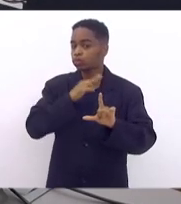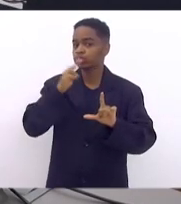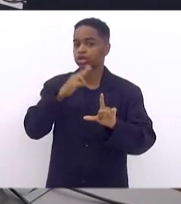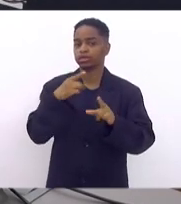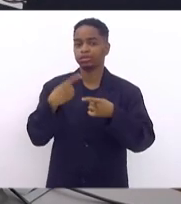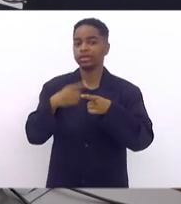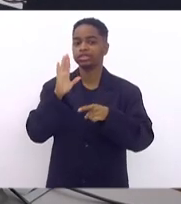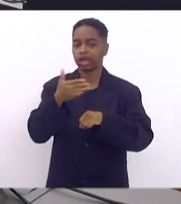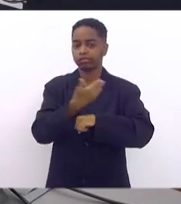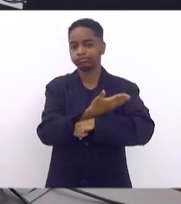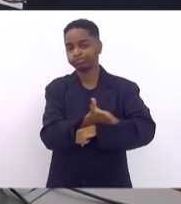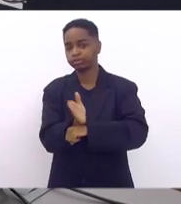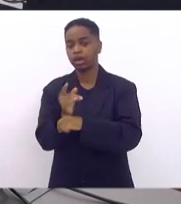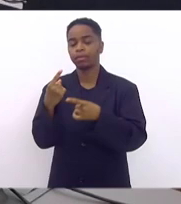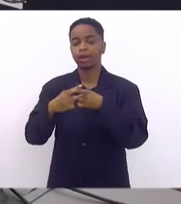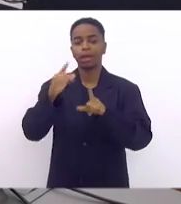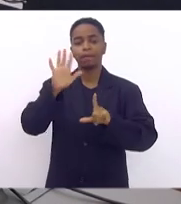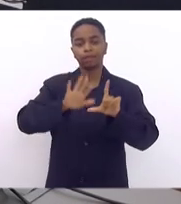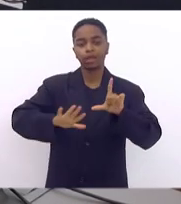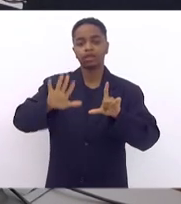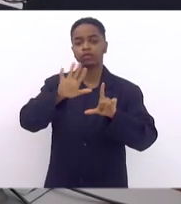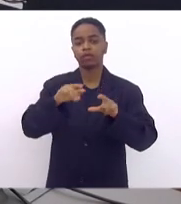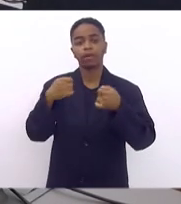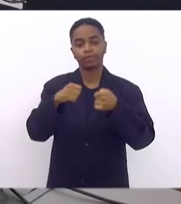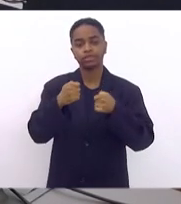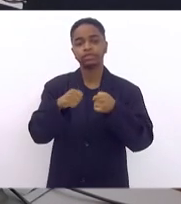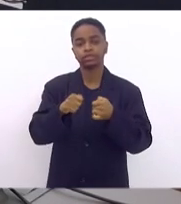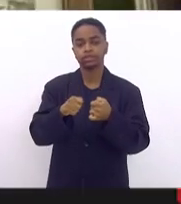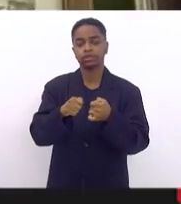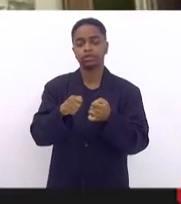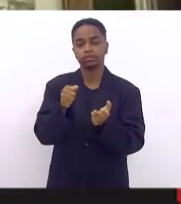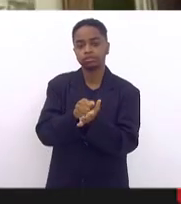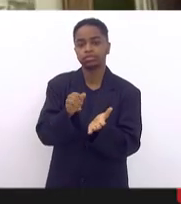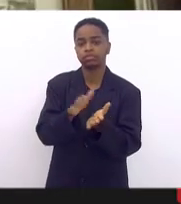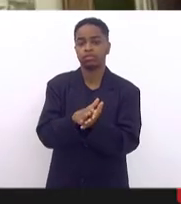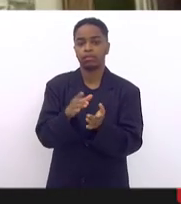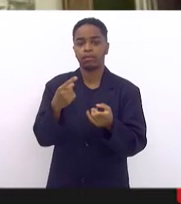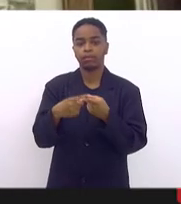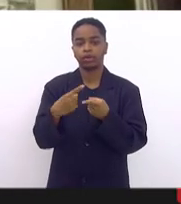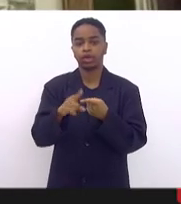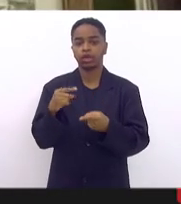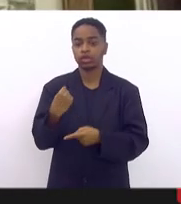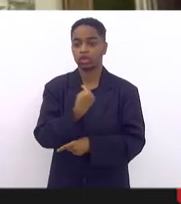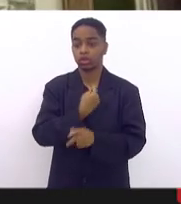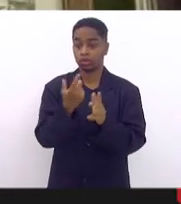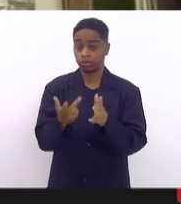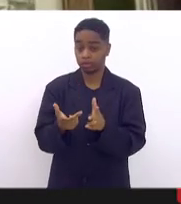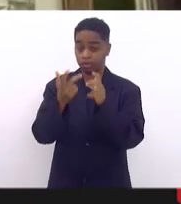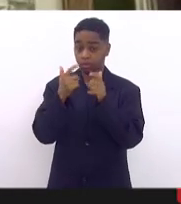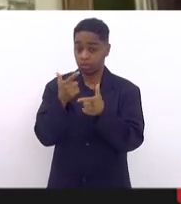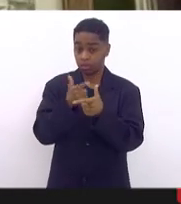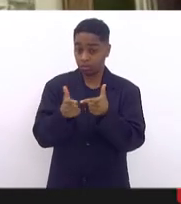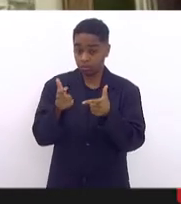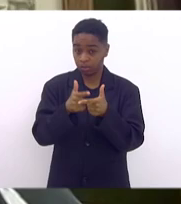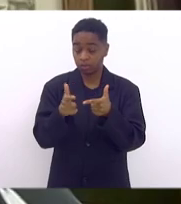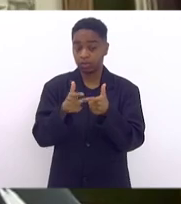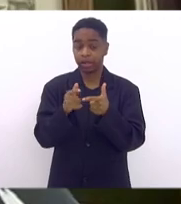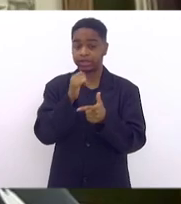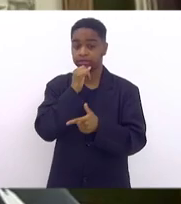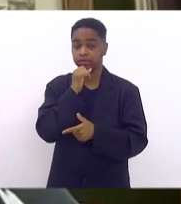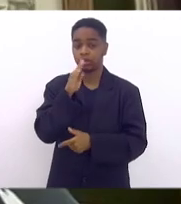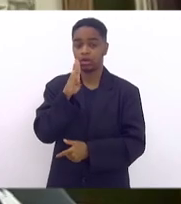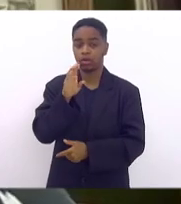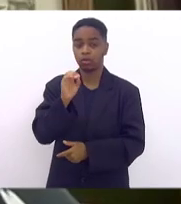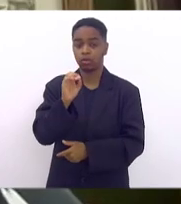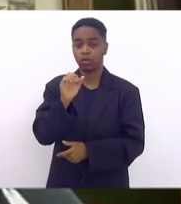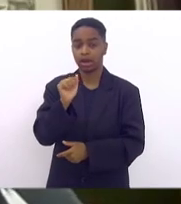tempo. As plataformas, elas precisam ser penalizadas. Quando a gente enxerga o problema da Boate Kiss, no Rio